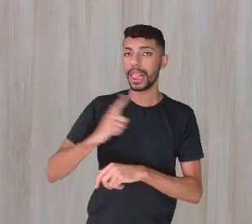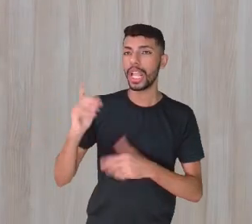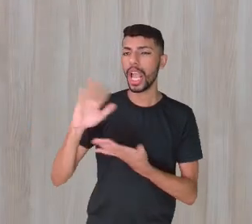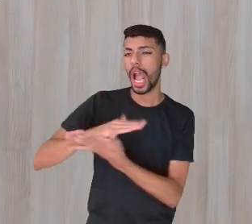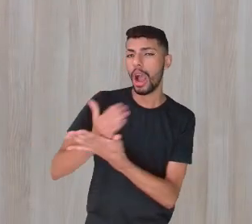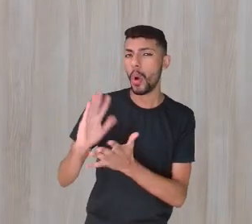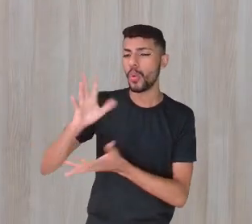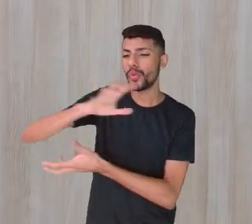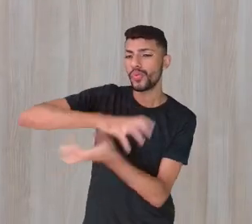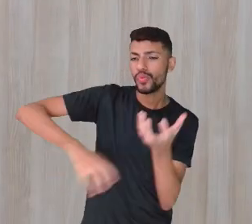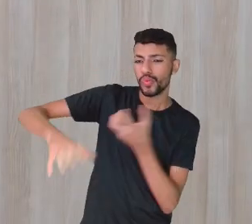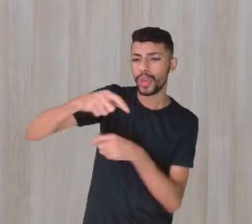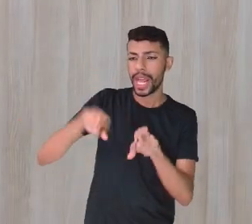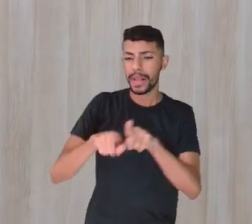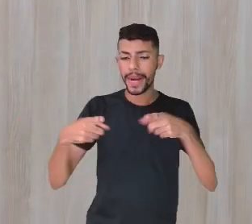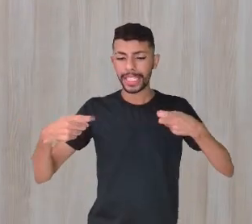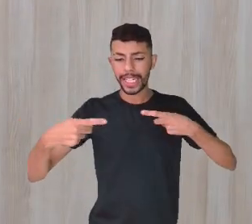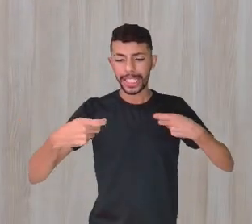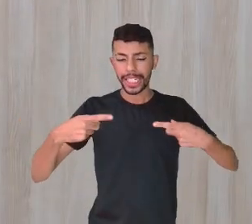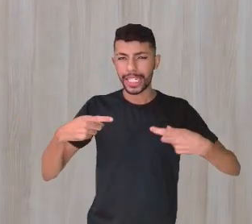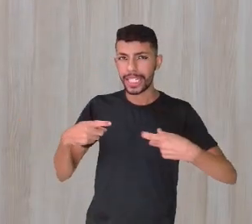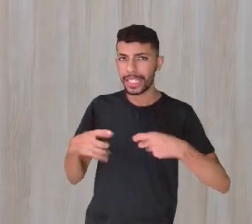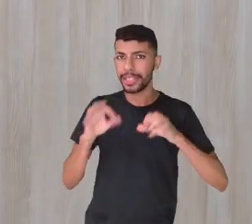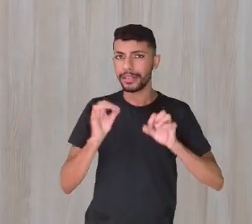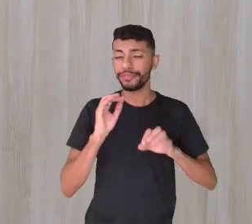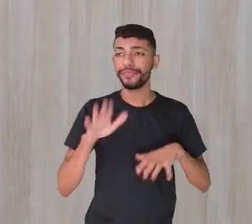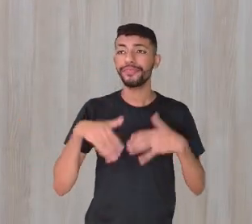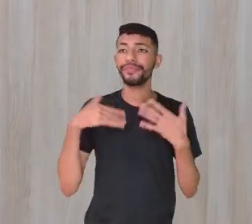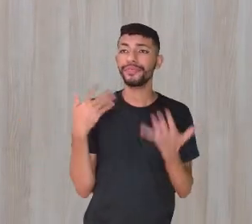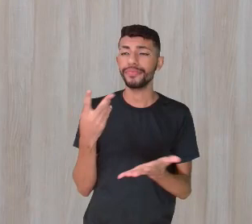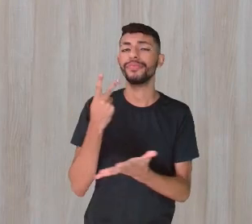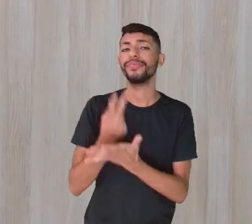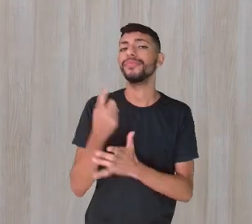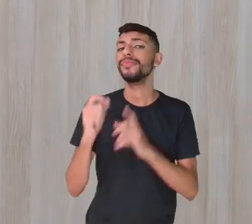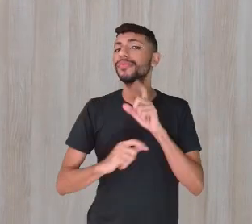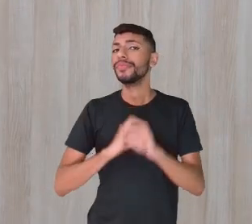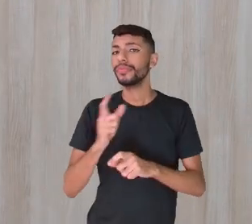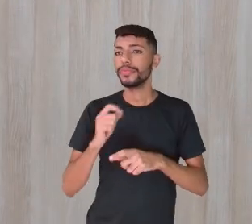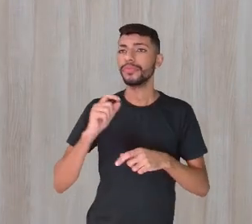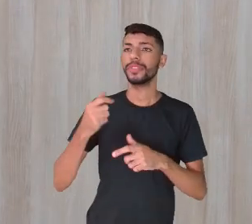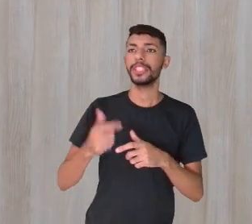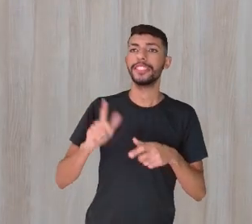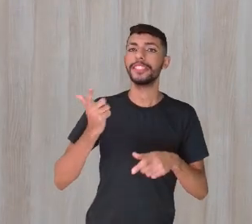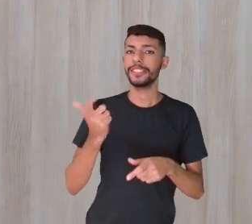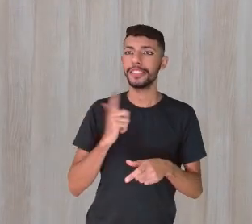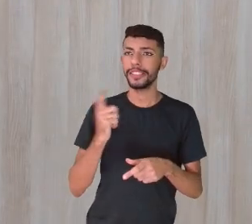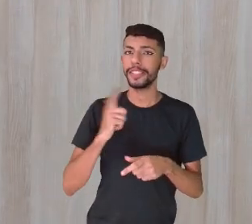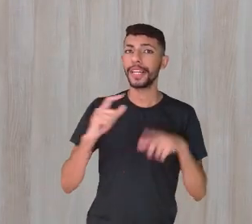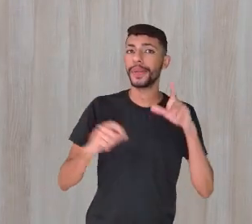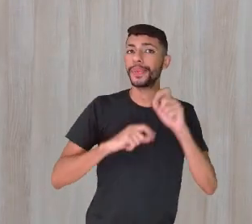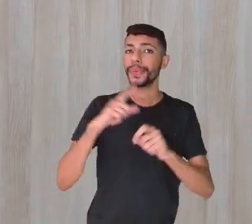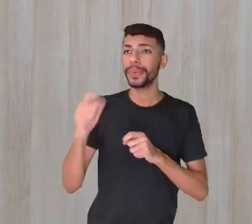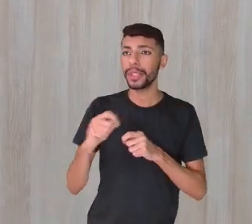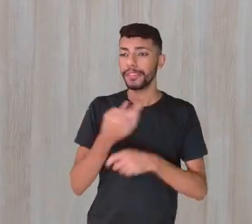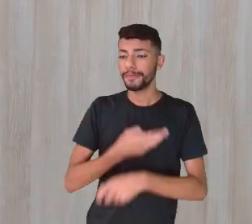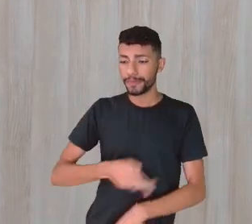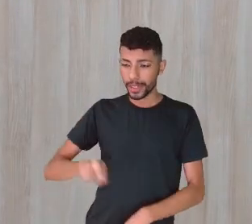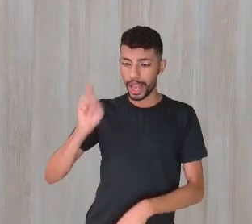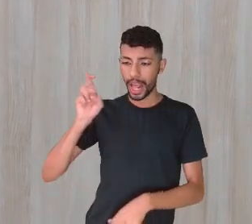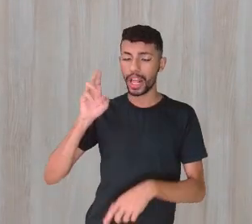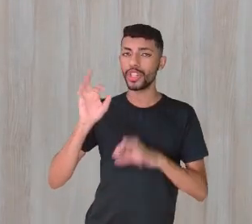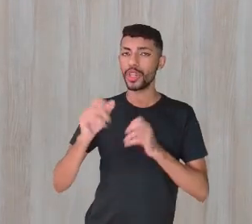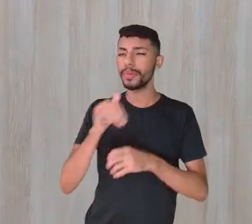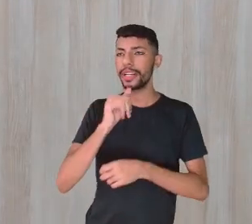revoluções lá, guerras, conflitos, e um deles eram os conflitos religiosos, né, católicos